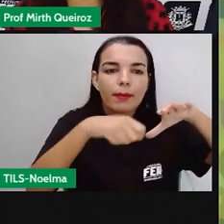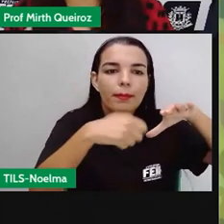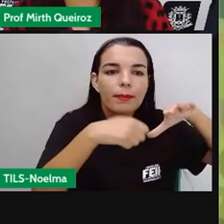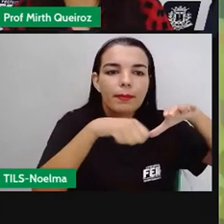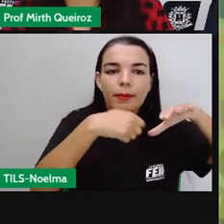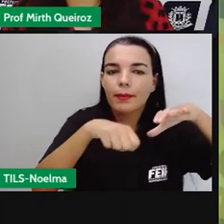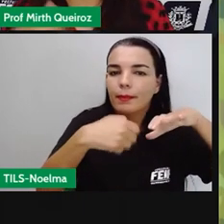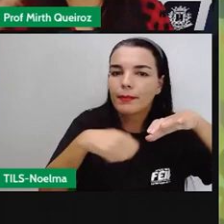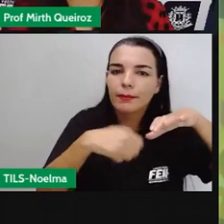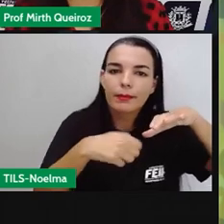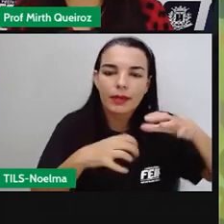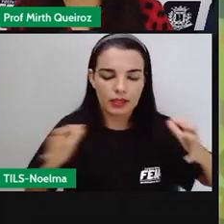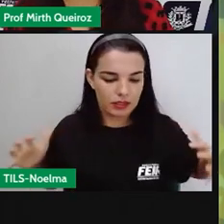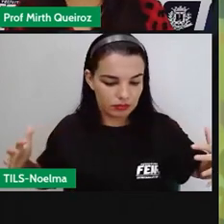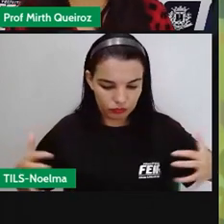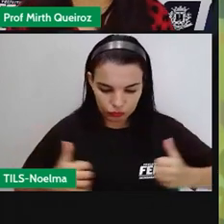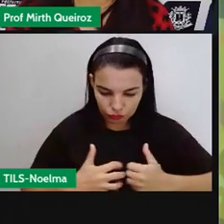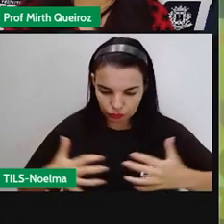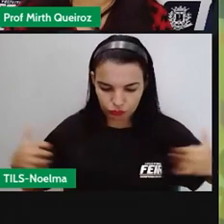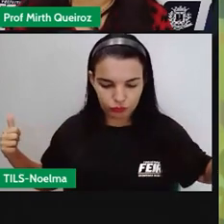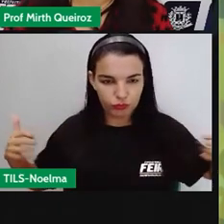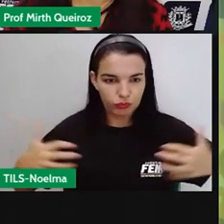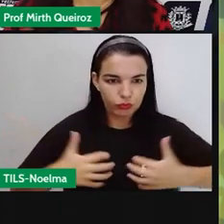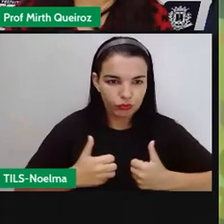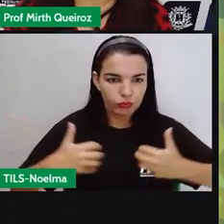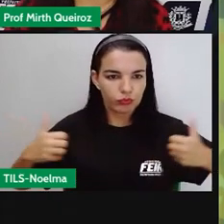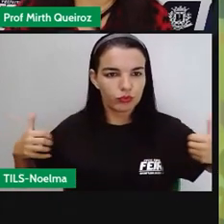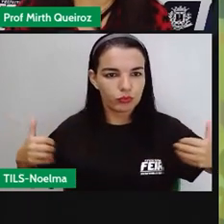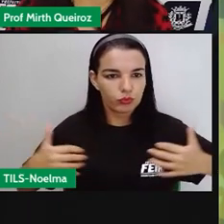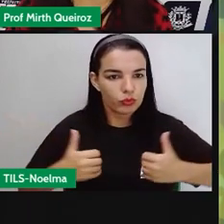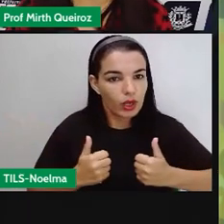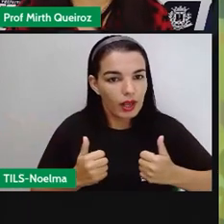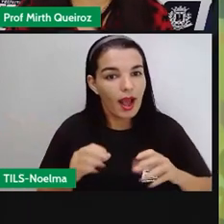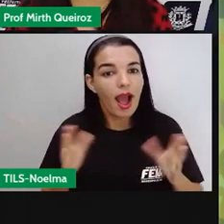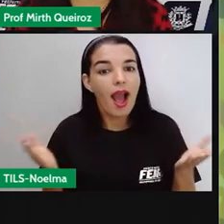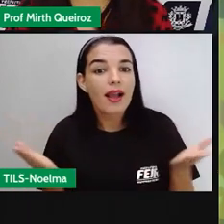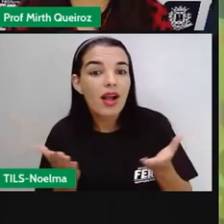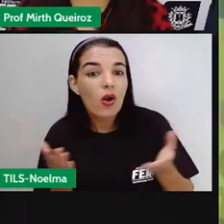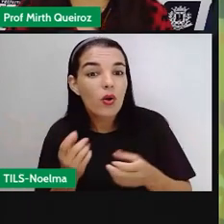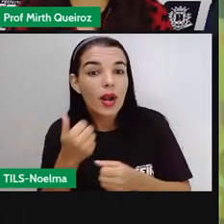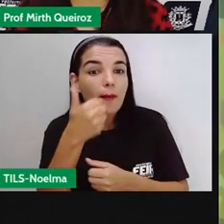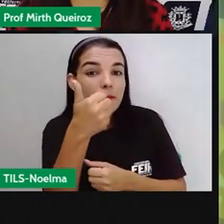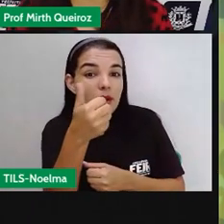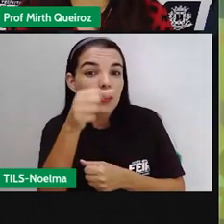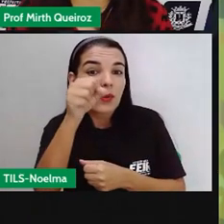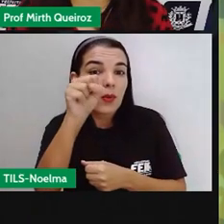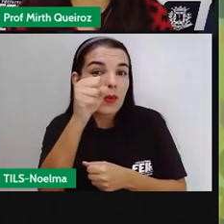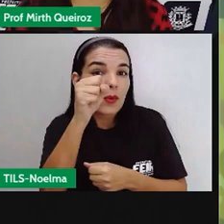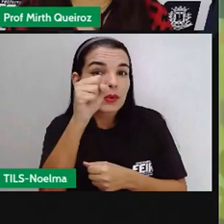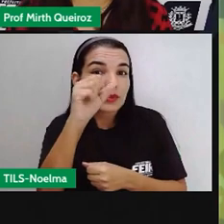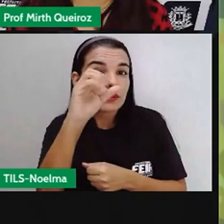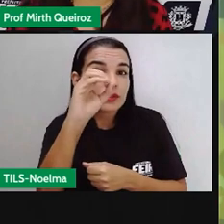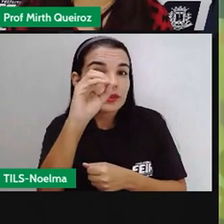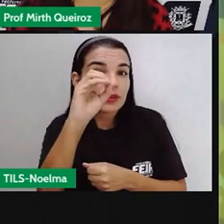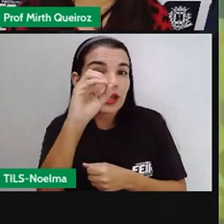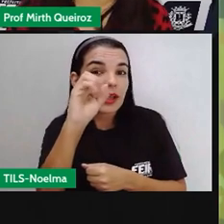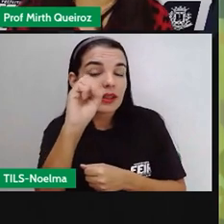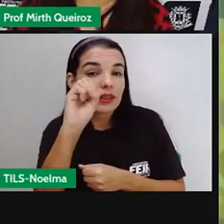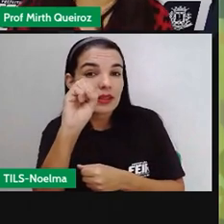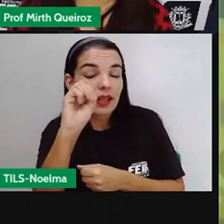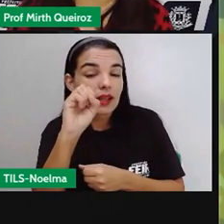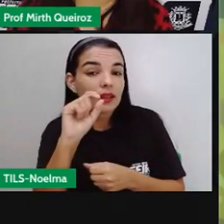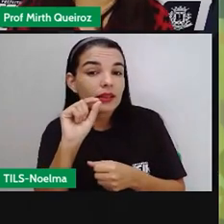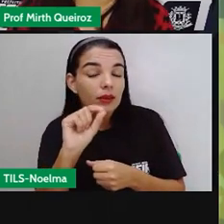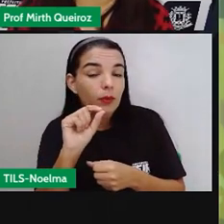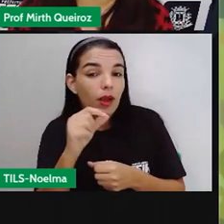Ou a acordeon, como alguns também chamam, agora seria inserido aí a partir dos anos 80, da década de 80,